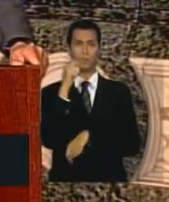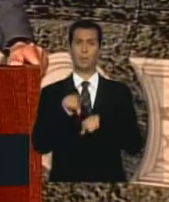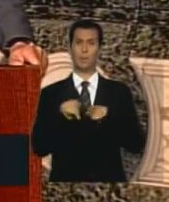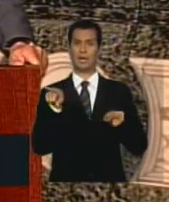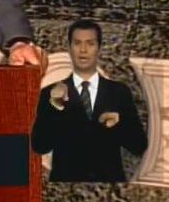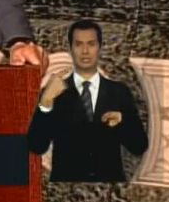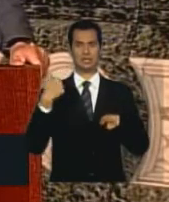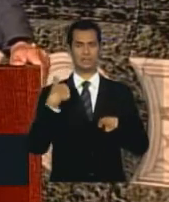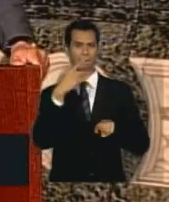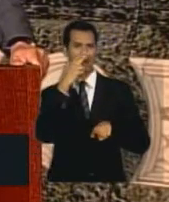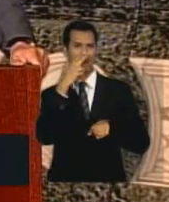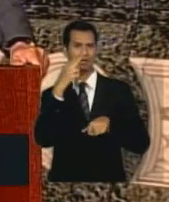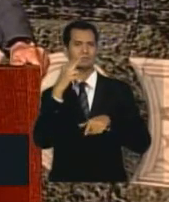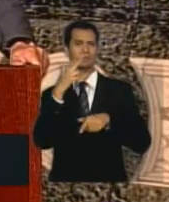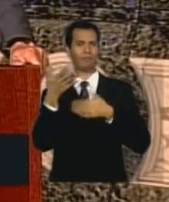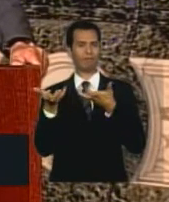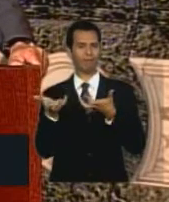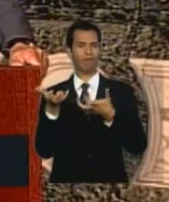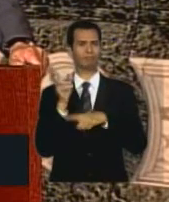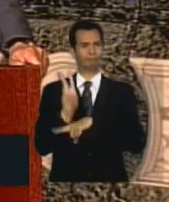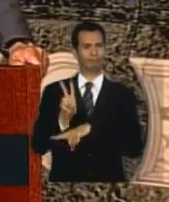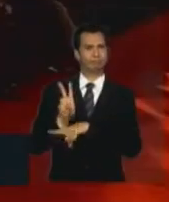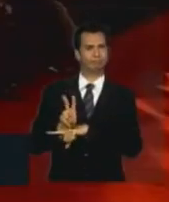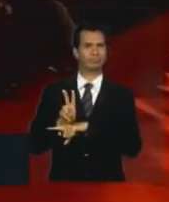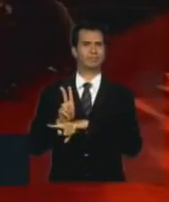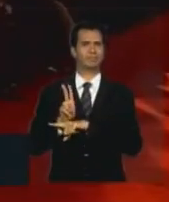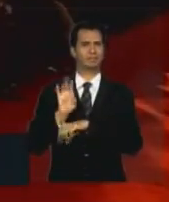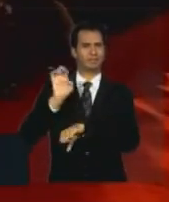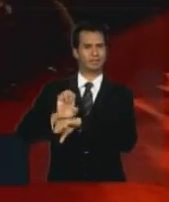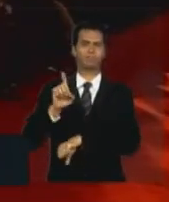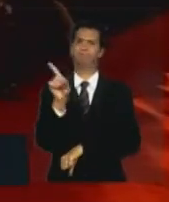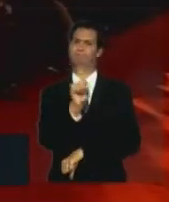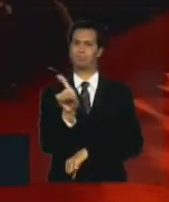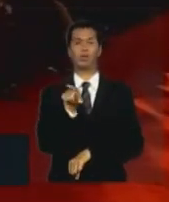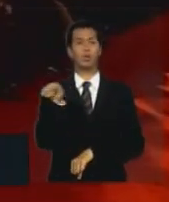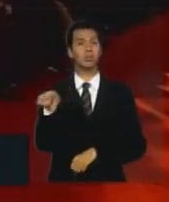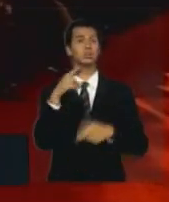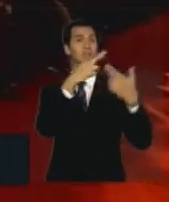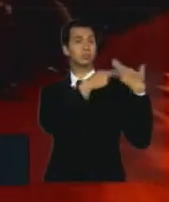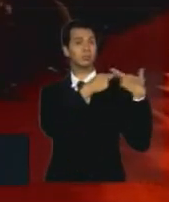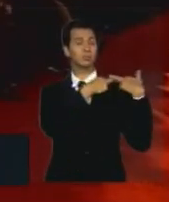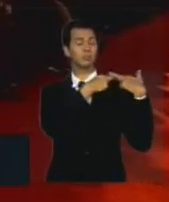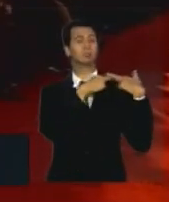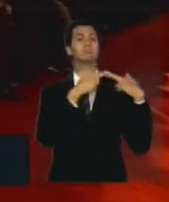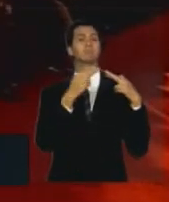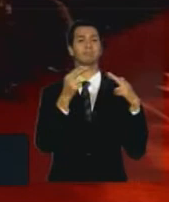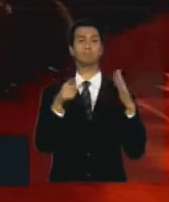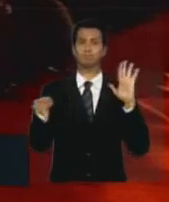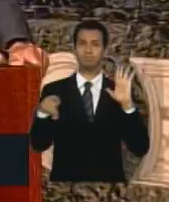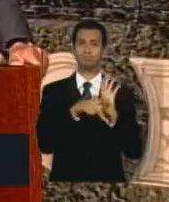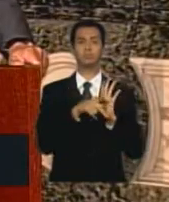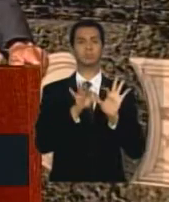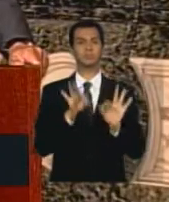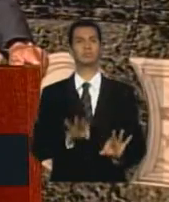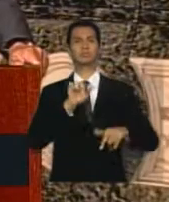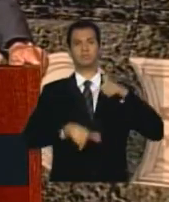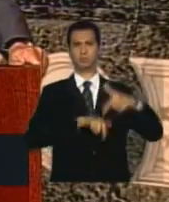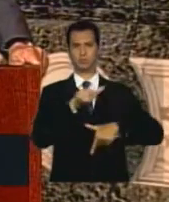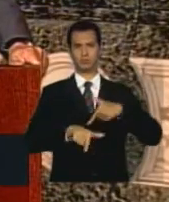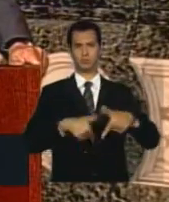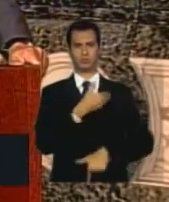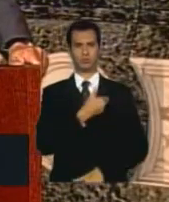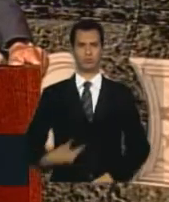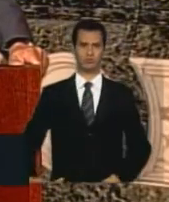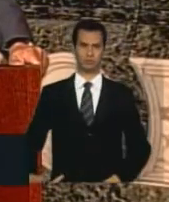mas balizaram a sua atitude a partir da responsabilidade pública que exercem dentro de uma estrutura